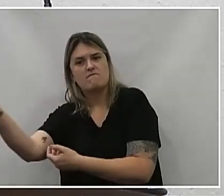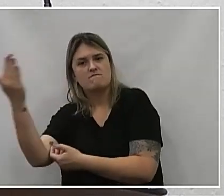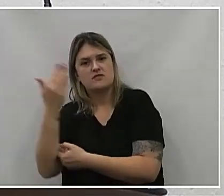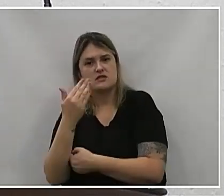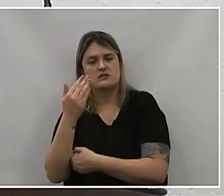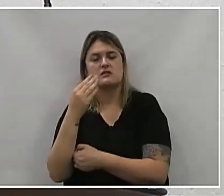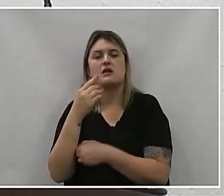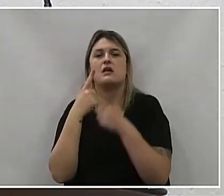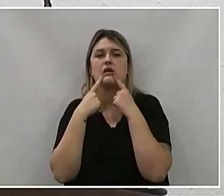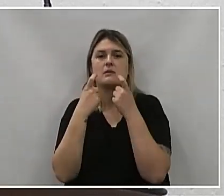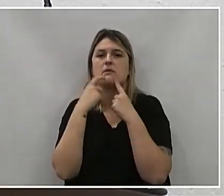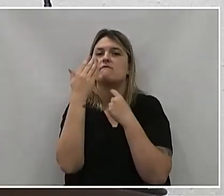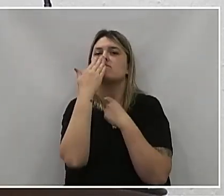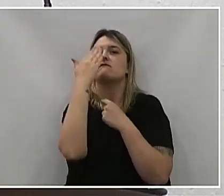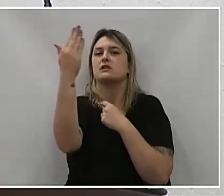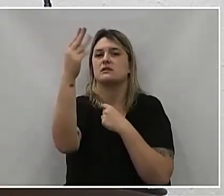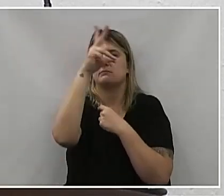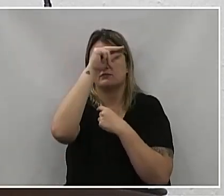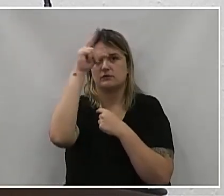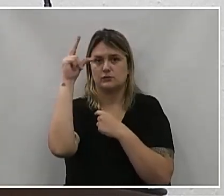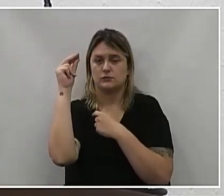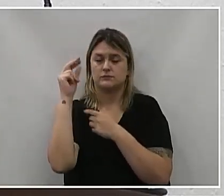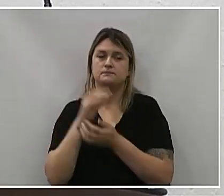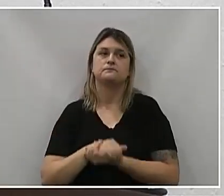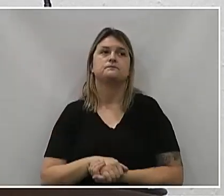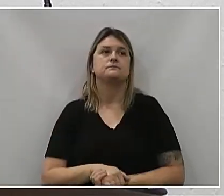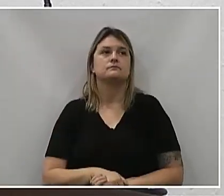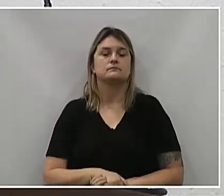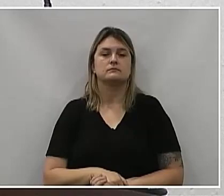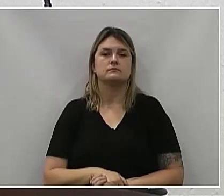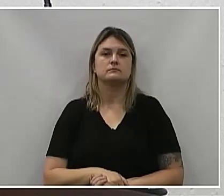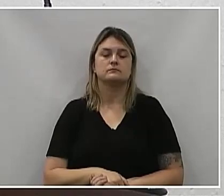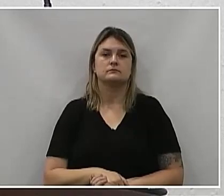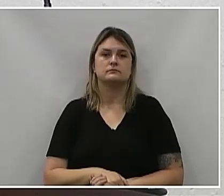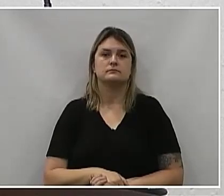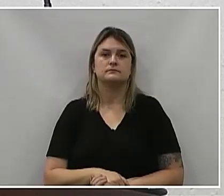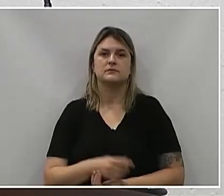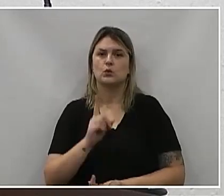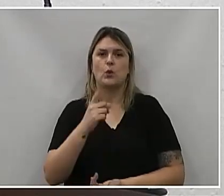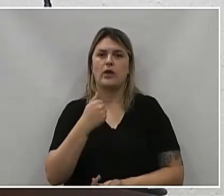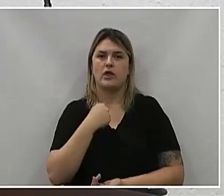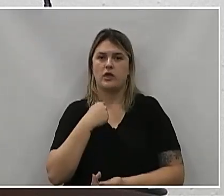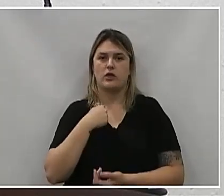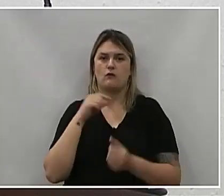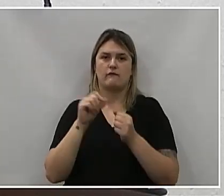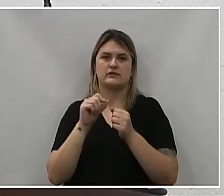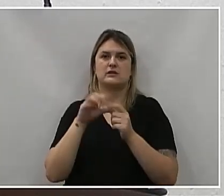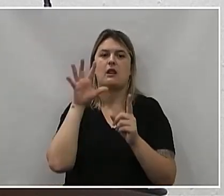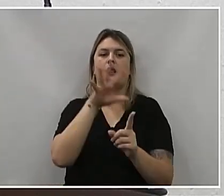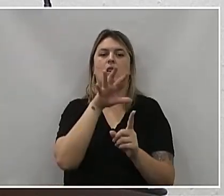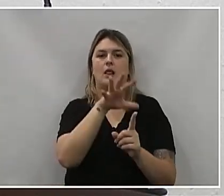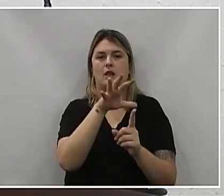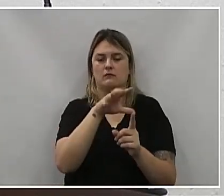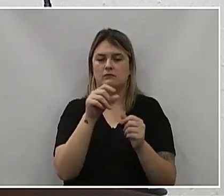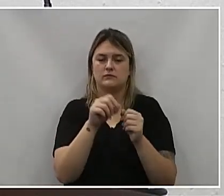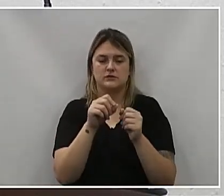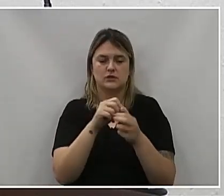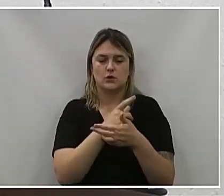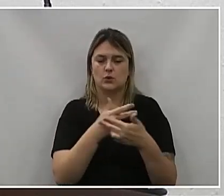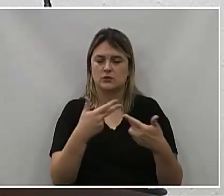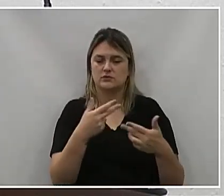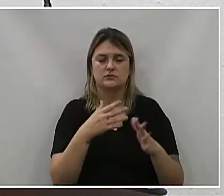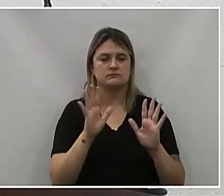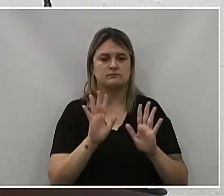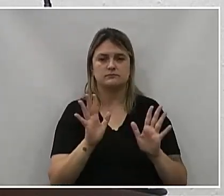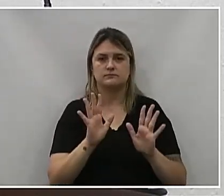frente da prefeitura. Então o recado está dado. Foram eles que me pediram para passar, gente. Não é eu que estou vindo aqui, disputando vontade e tentando botar pressão